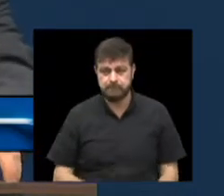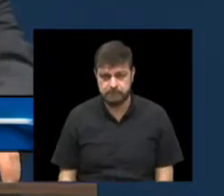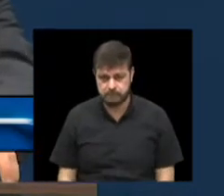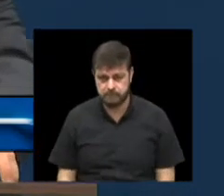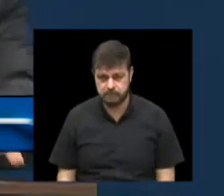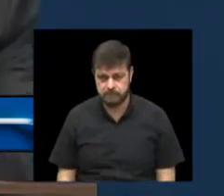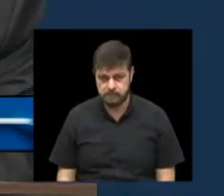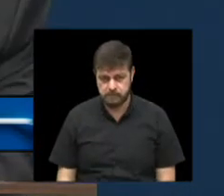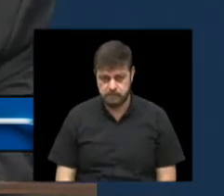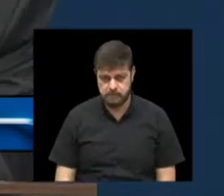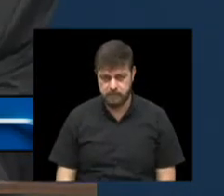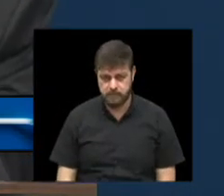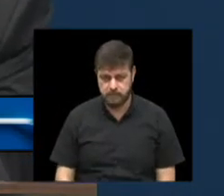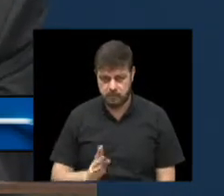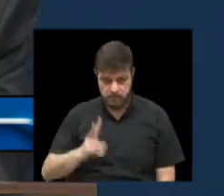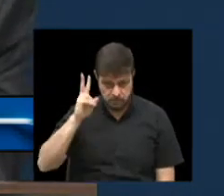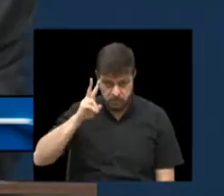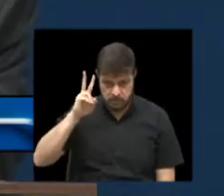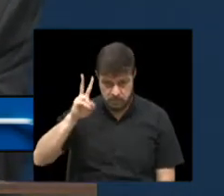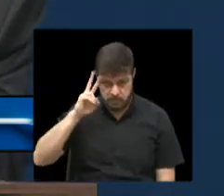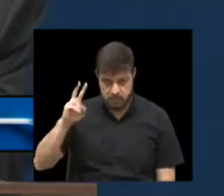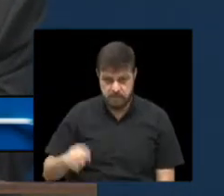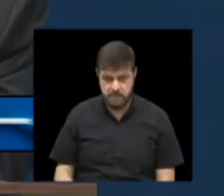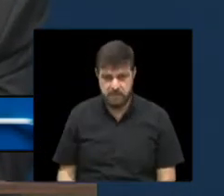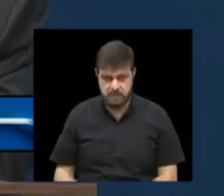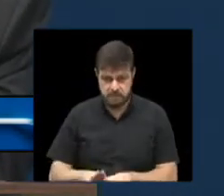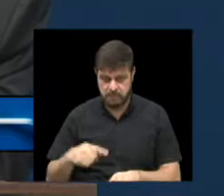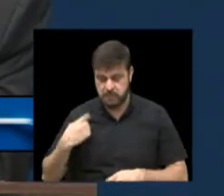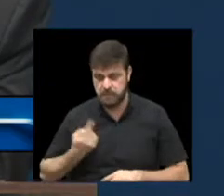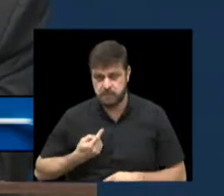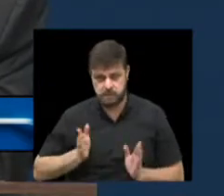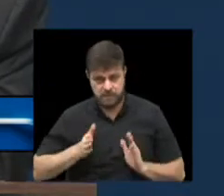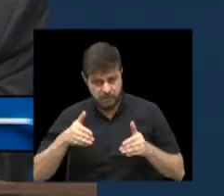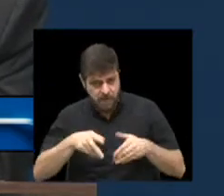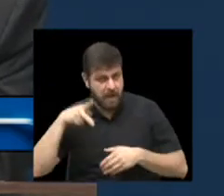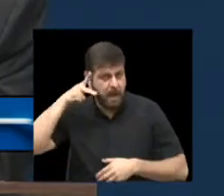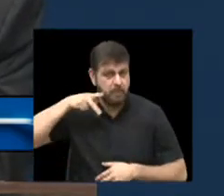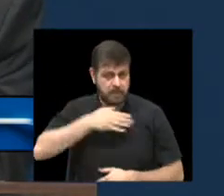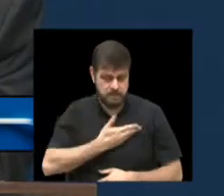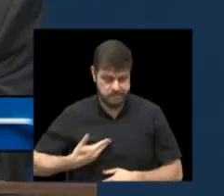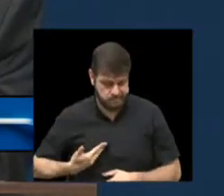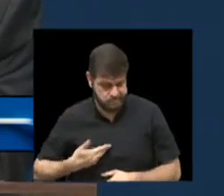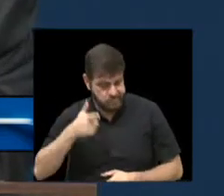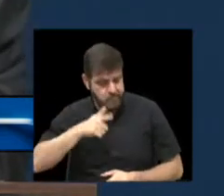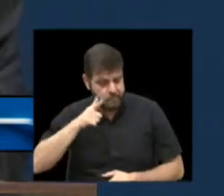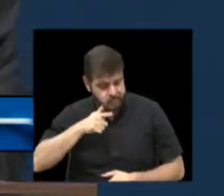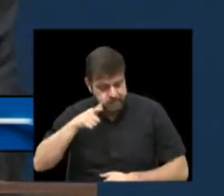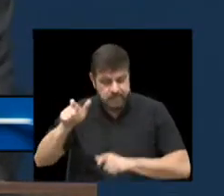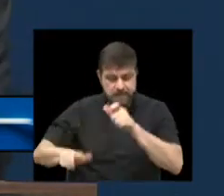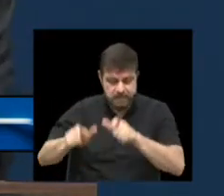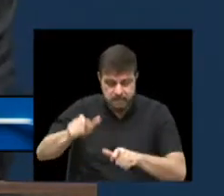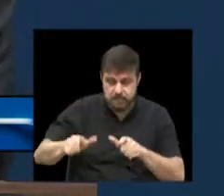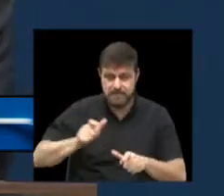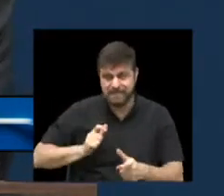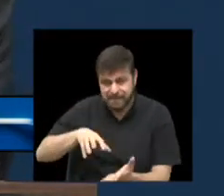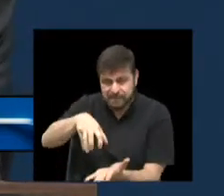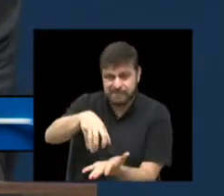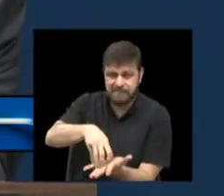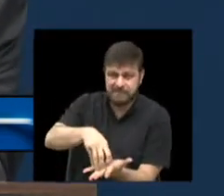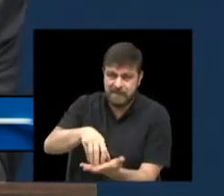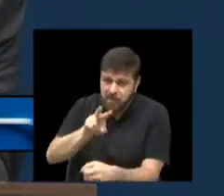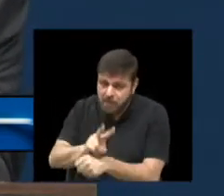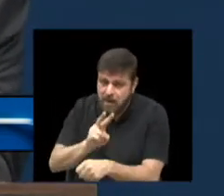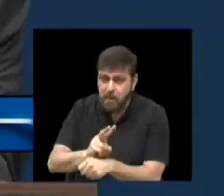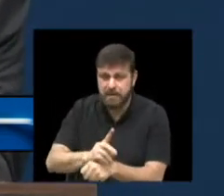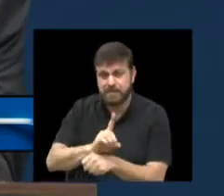fica essa lembrança. A gente tem que falar das políticas públicas para viabilizar tudo isso para as pessoas, senão não adianta, né? E